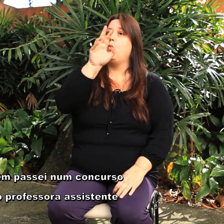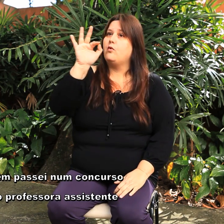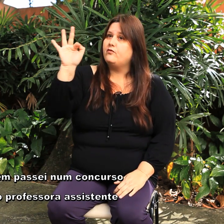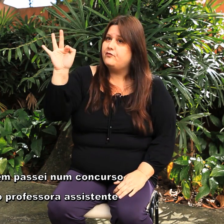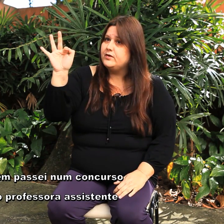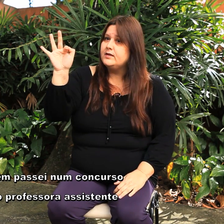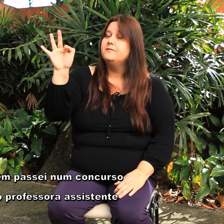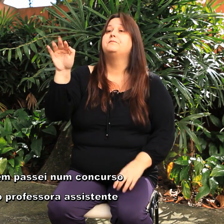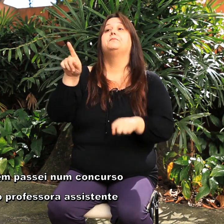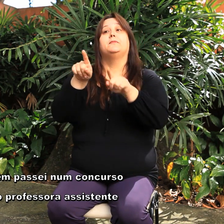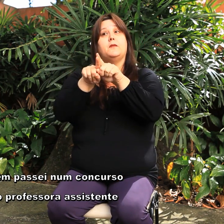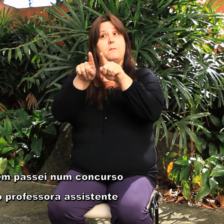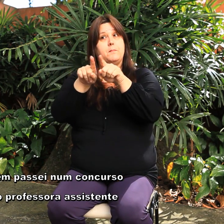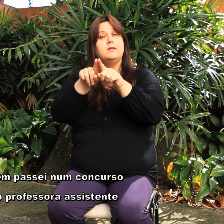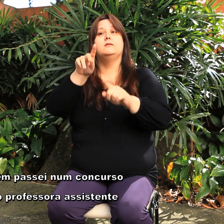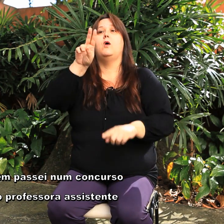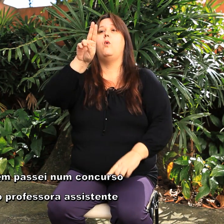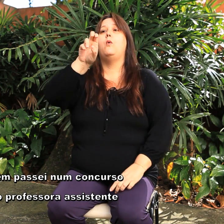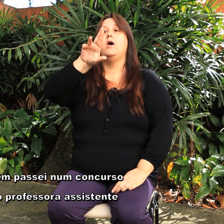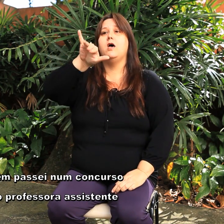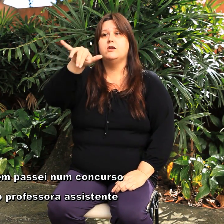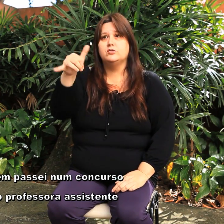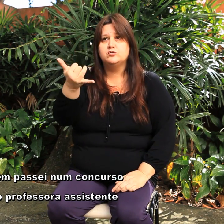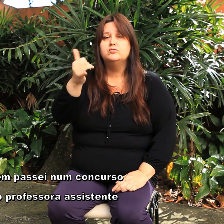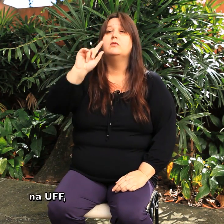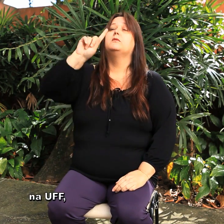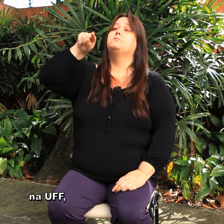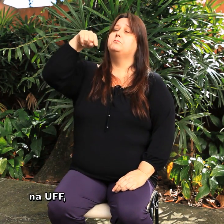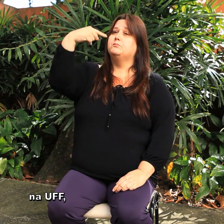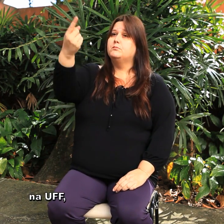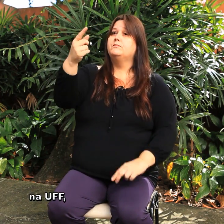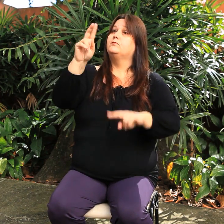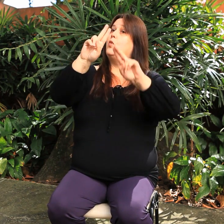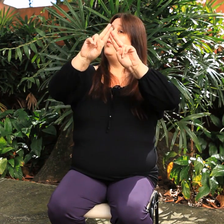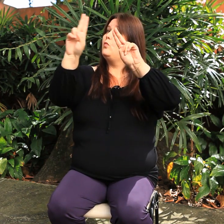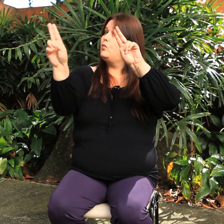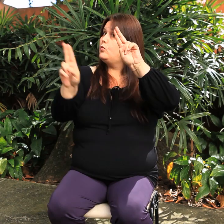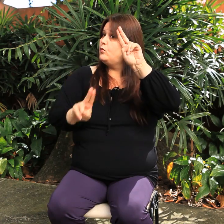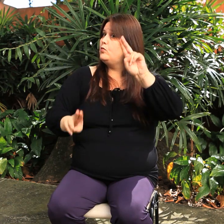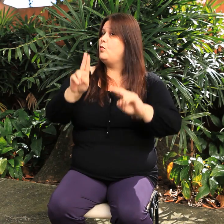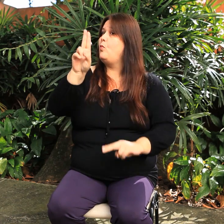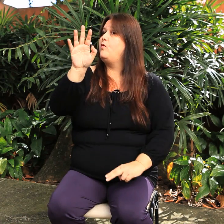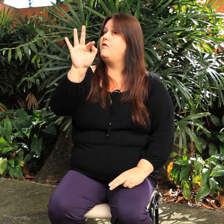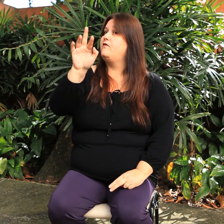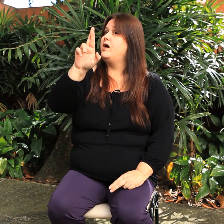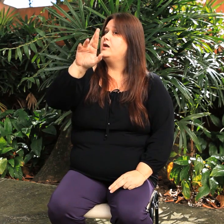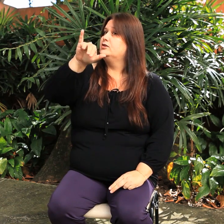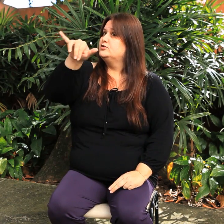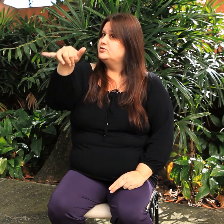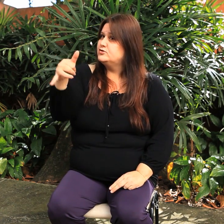Também passei num concurso como professora assistente na UF.